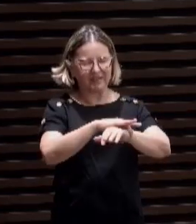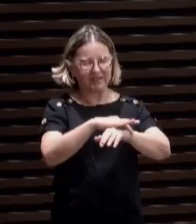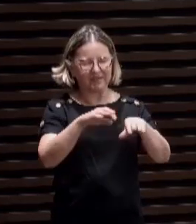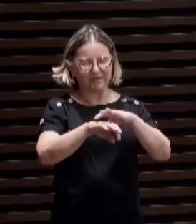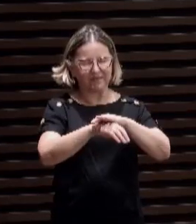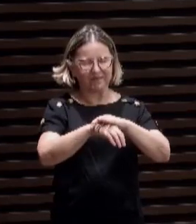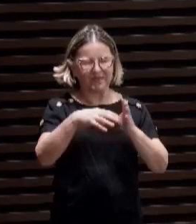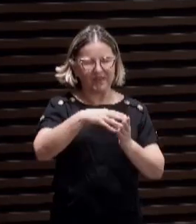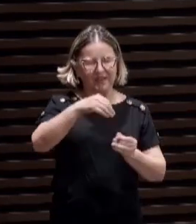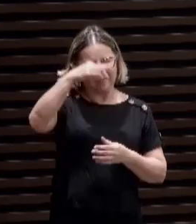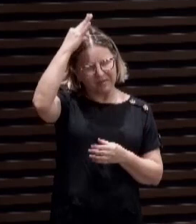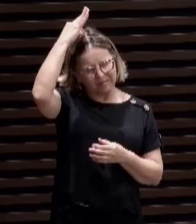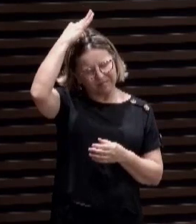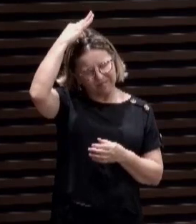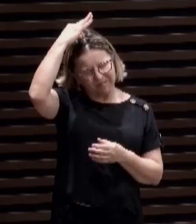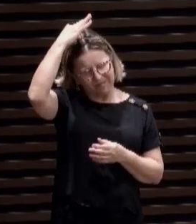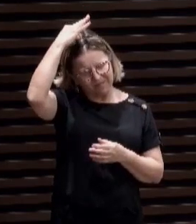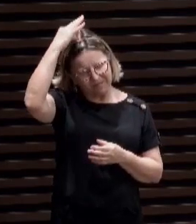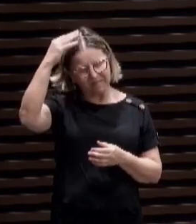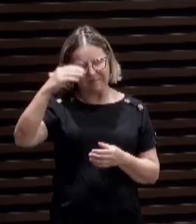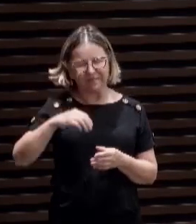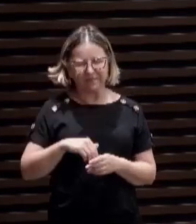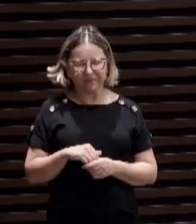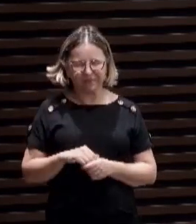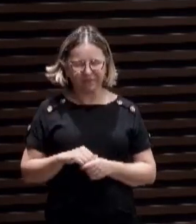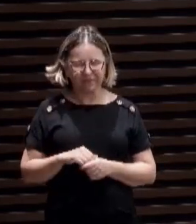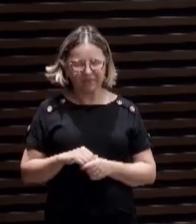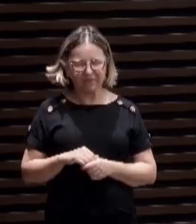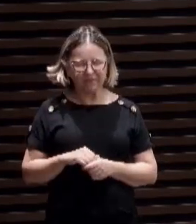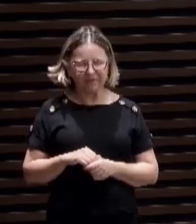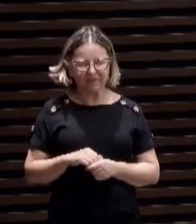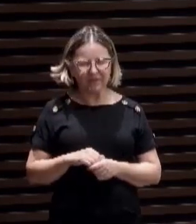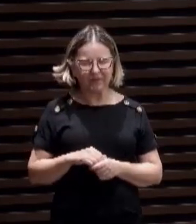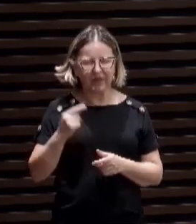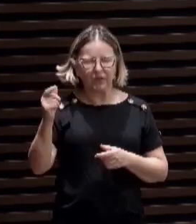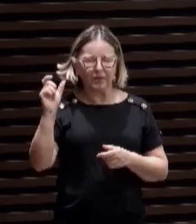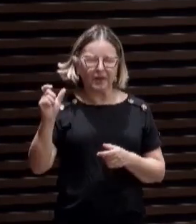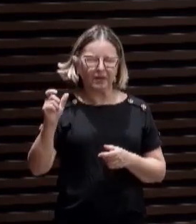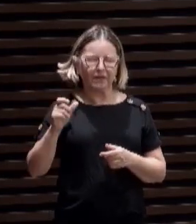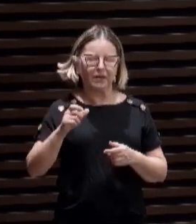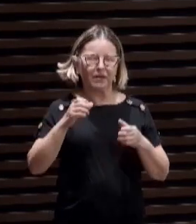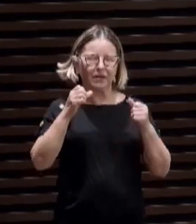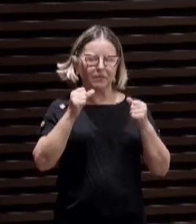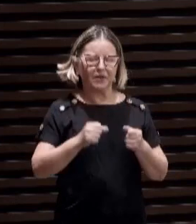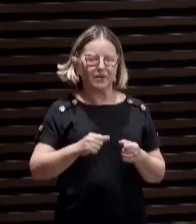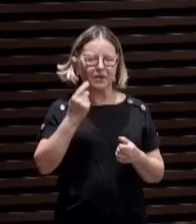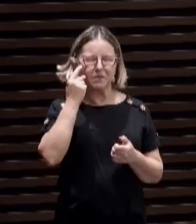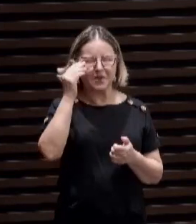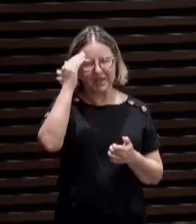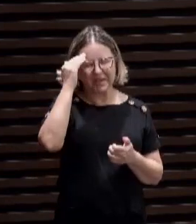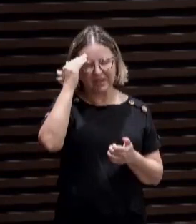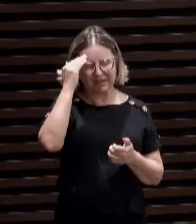e espírito, juntas e medulas, e ela é capaz de discernir as intenções, motivações do